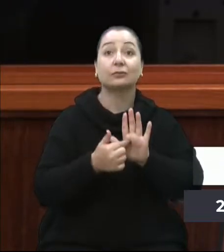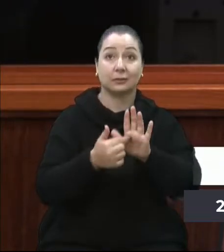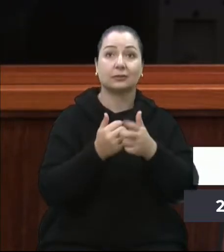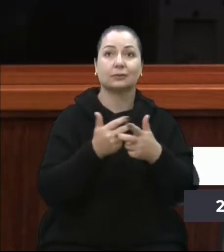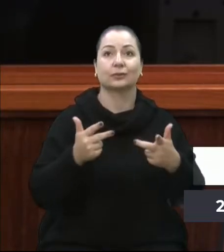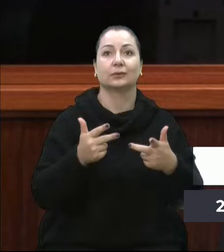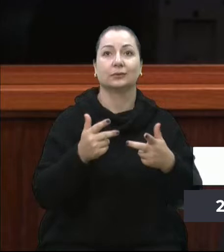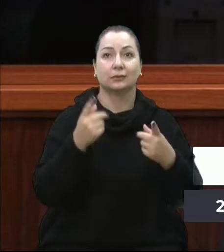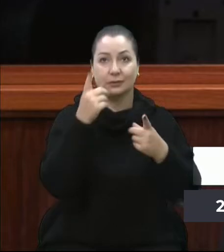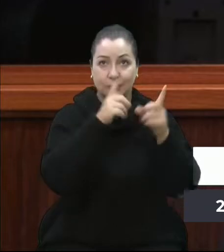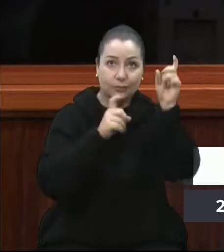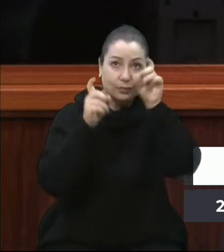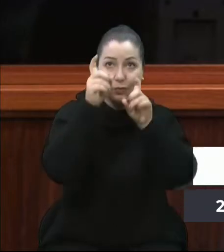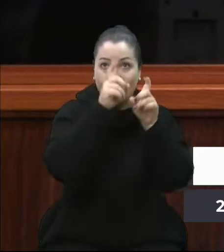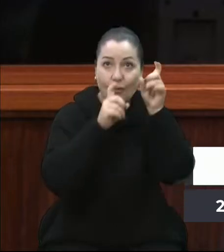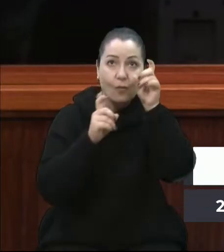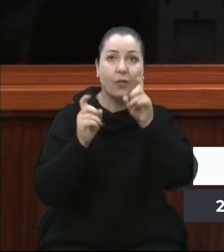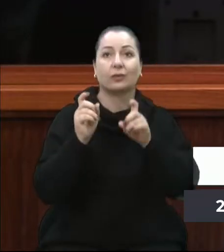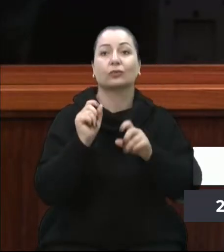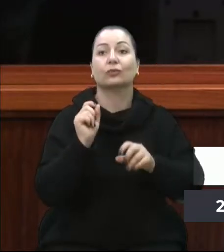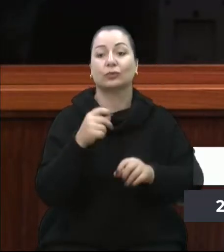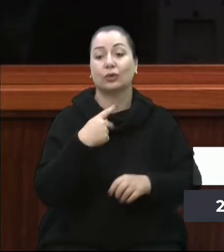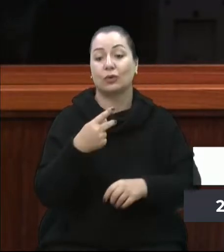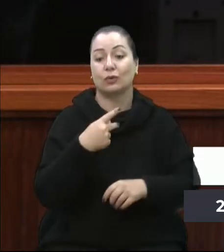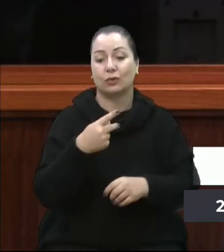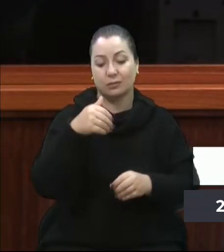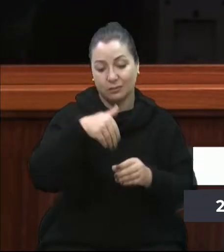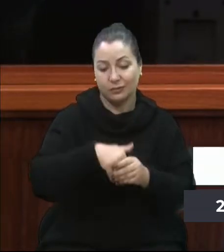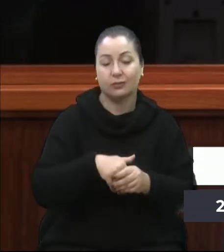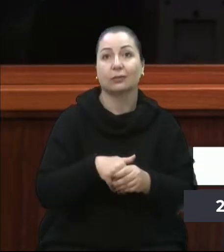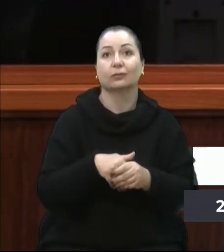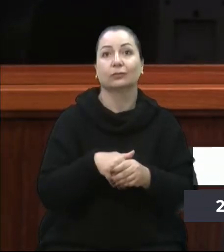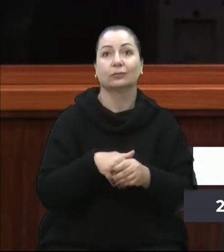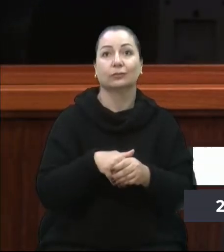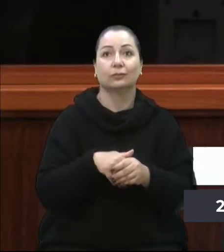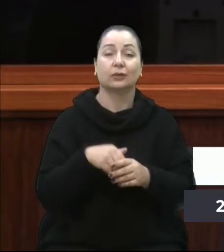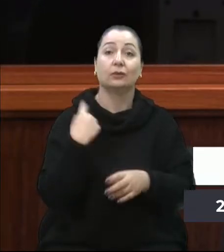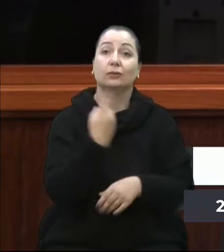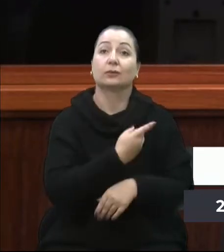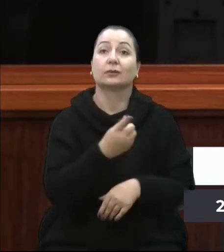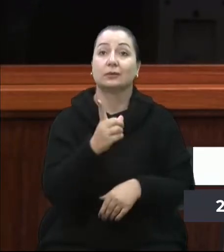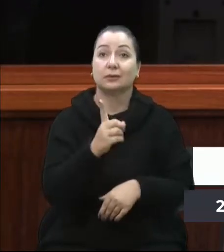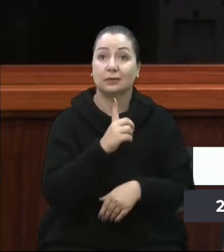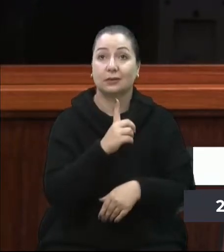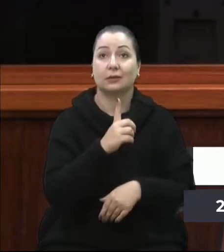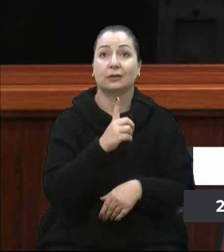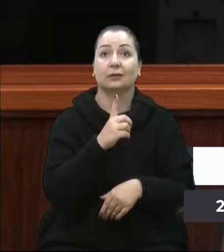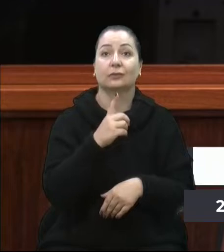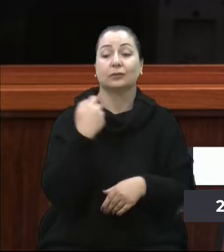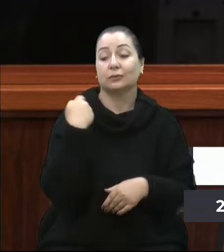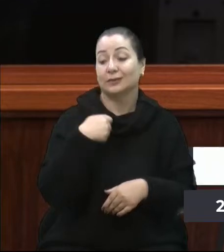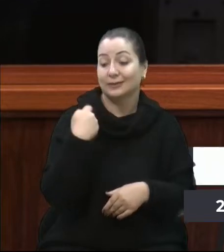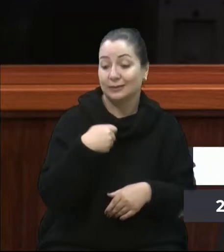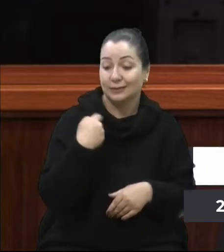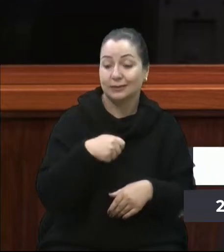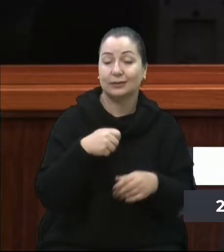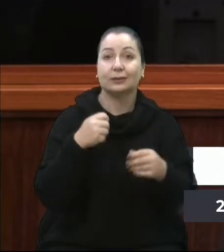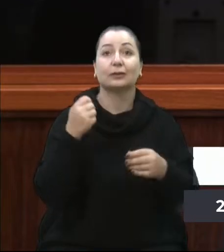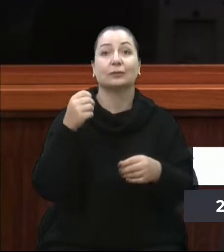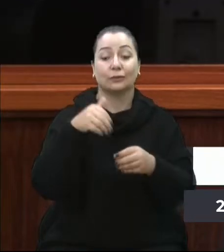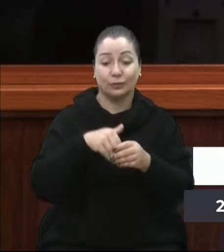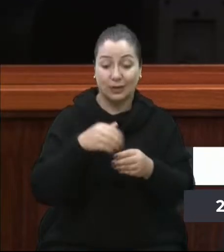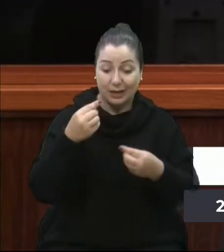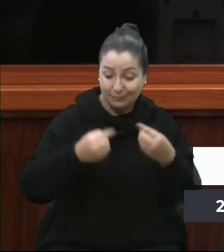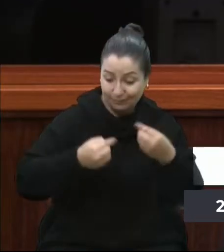estão preocupados com o que nós estamos votando. E nós temos que votar em diálogo com a população